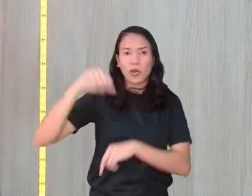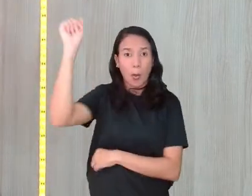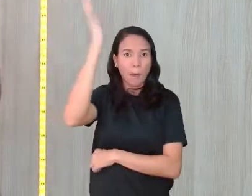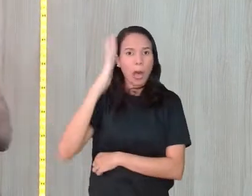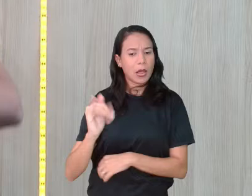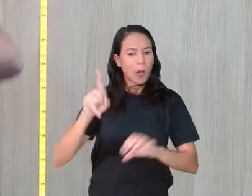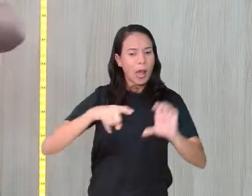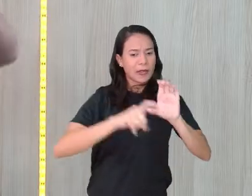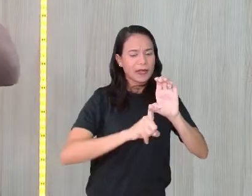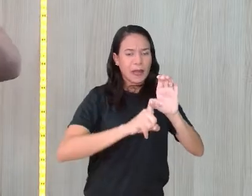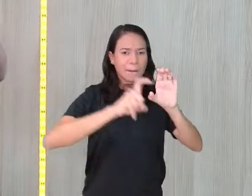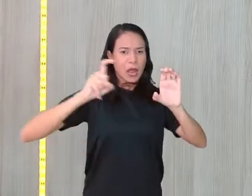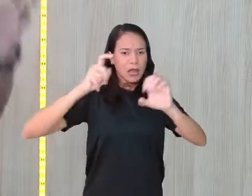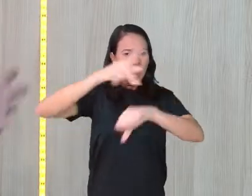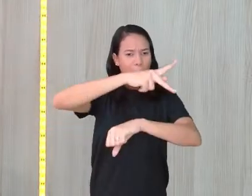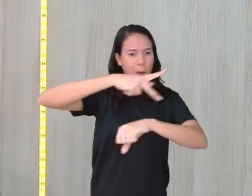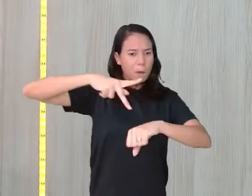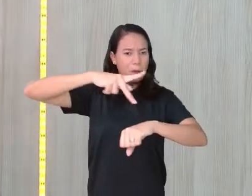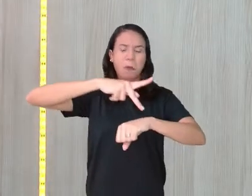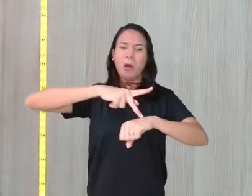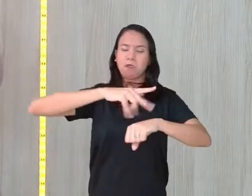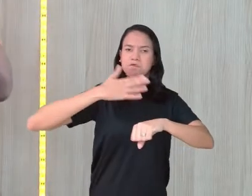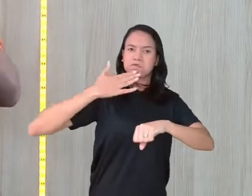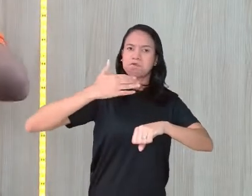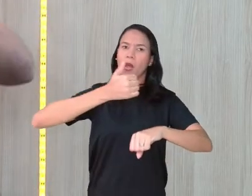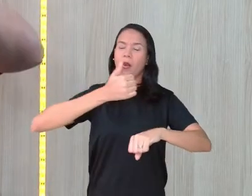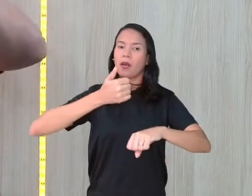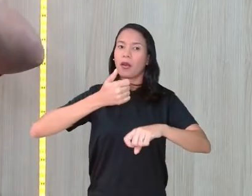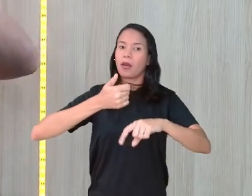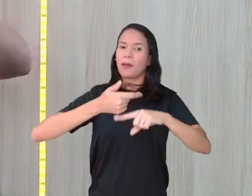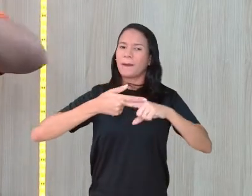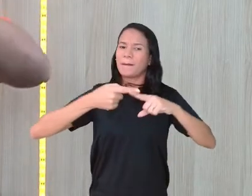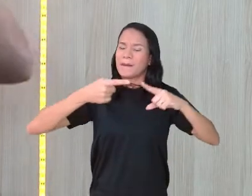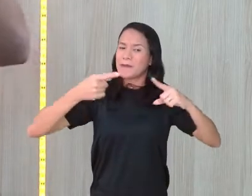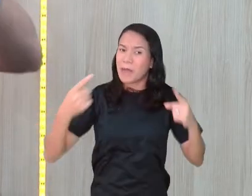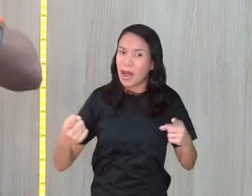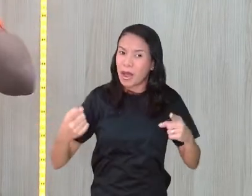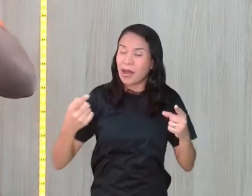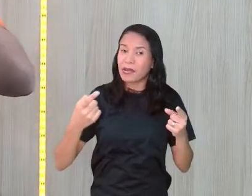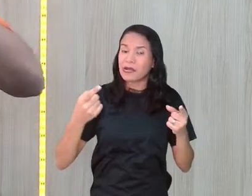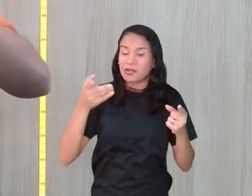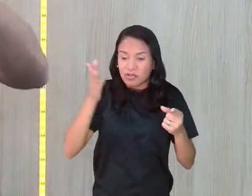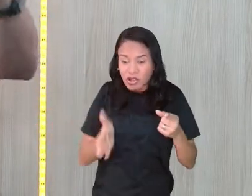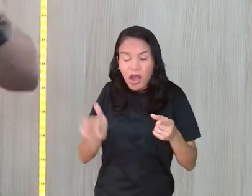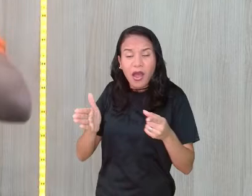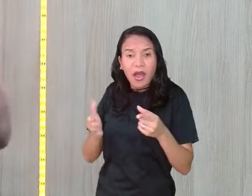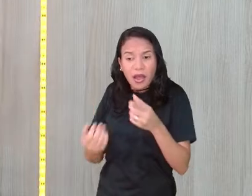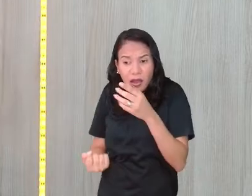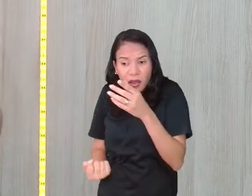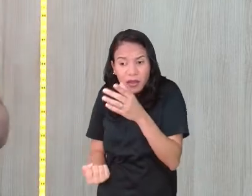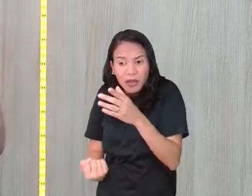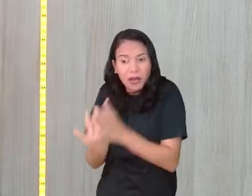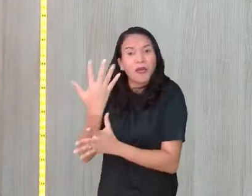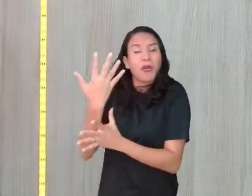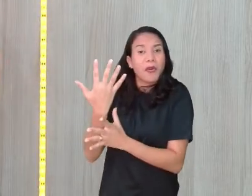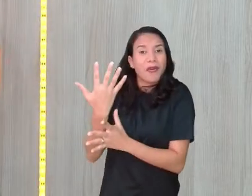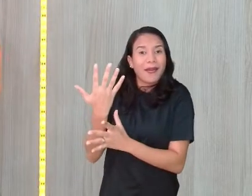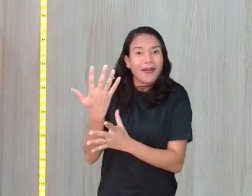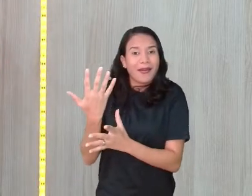tornando independente, virando um país ou uma nação, essa nação, quando nasceu, a nação nasceu, dá para fazer até uma